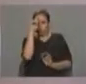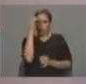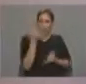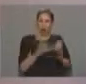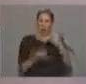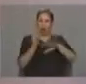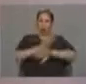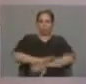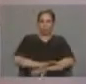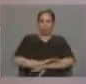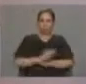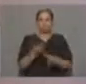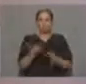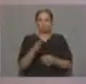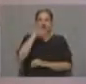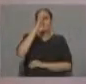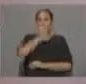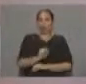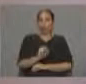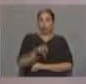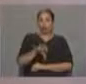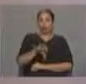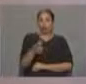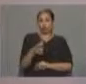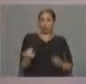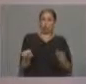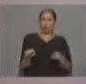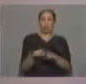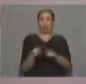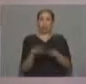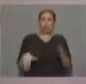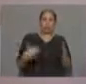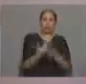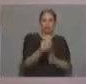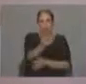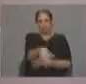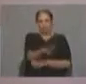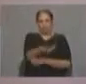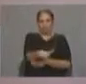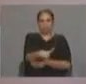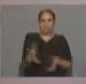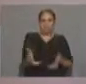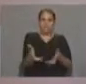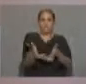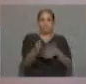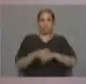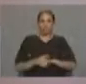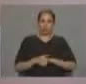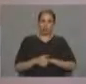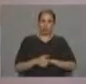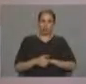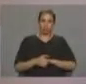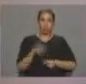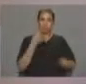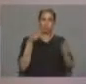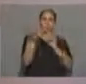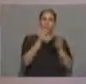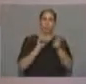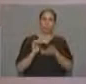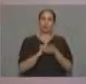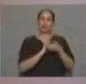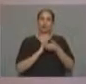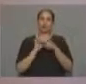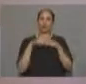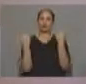o próprio governo regional fomenta a porcaria da que a formação profissional continua sem um fio de aos social é